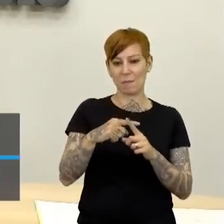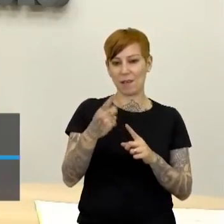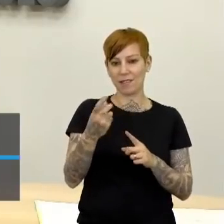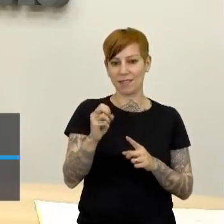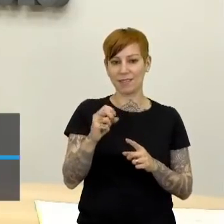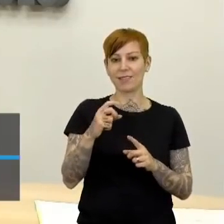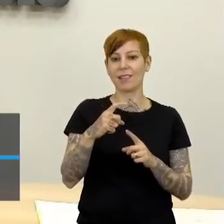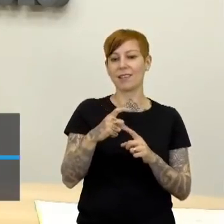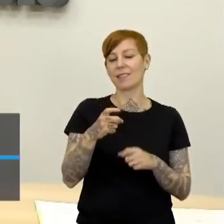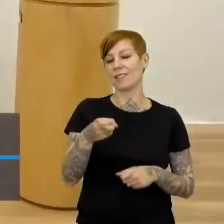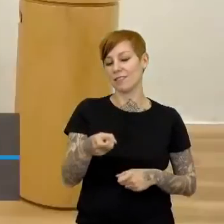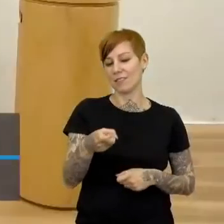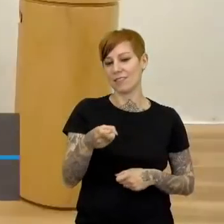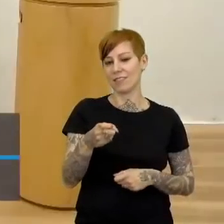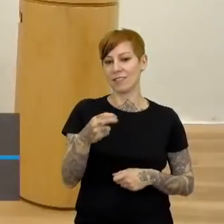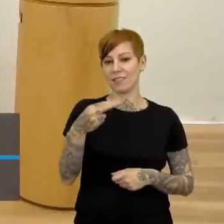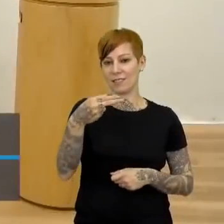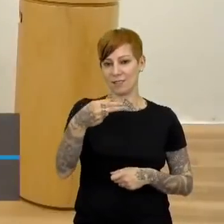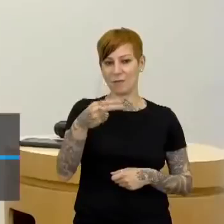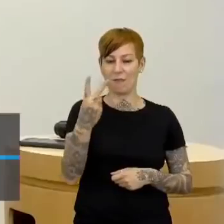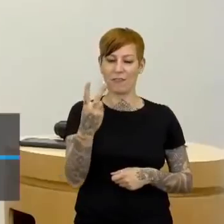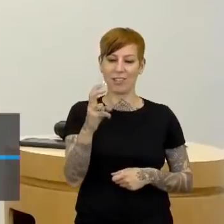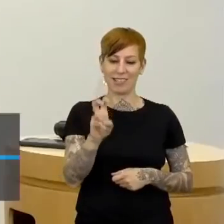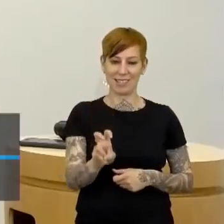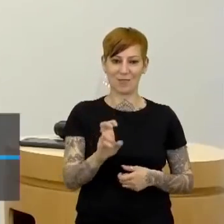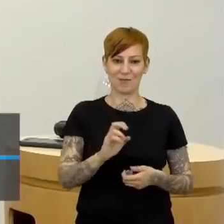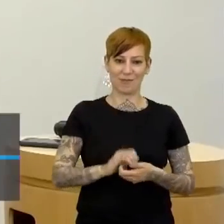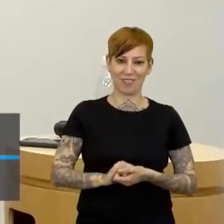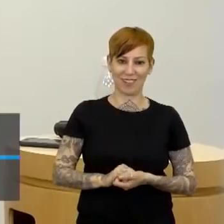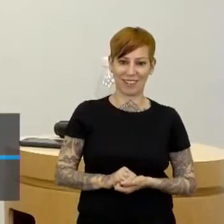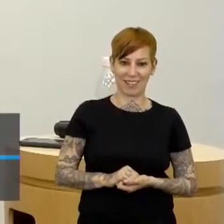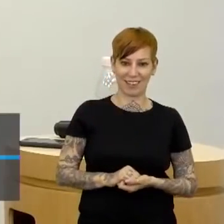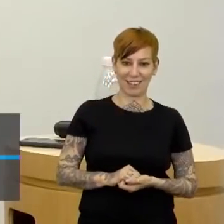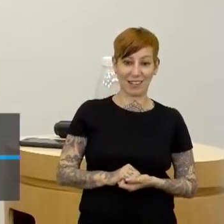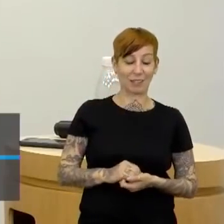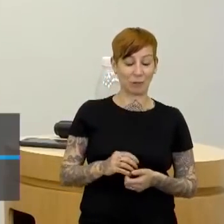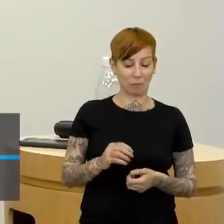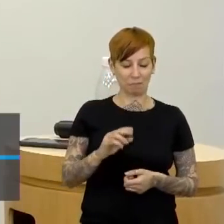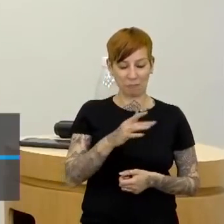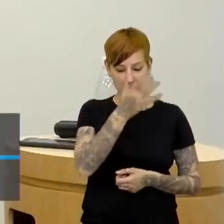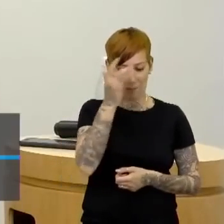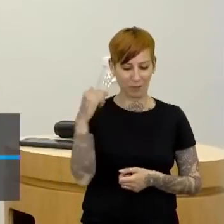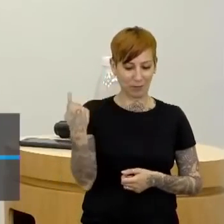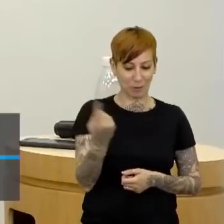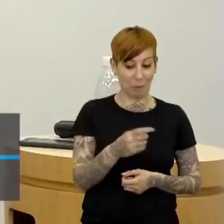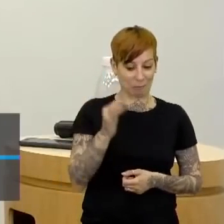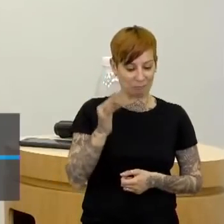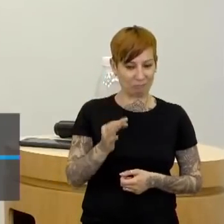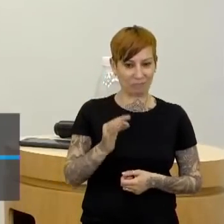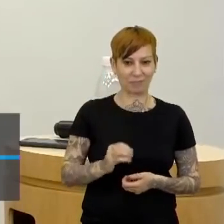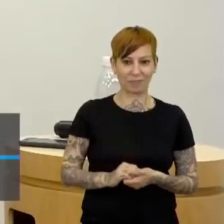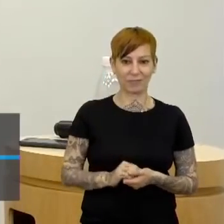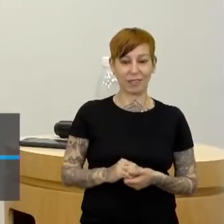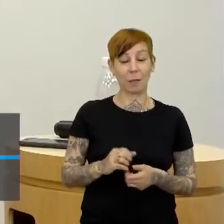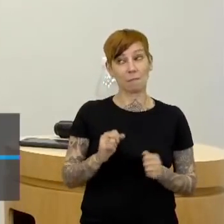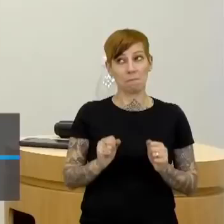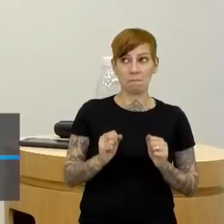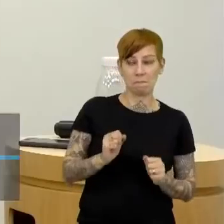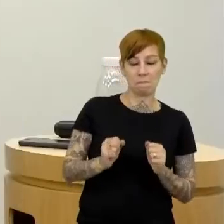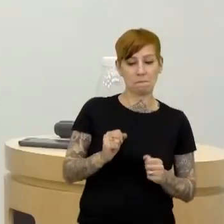25 algumas das respostas vamos ver então muito bem o pessoal tá afiado tá a gente tem e as